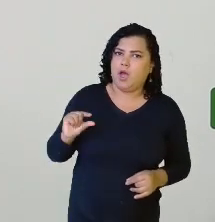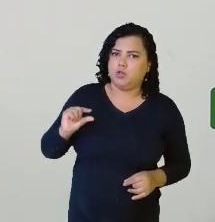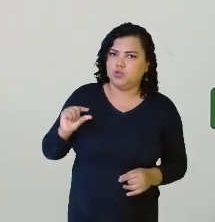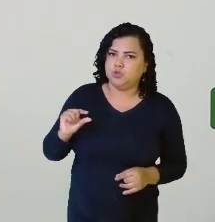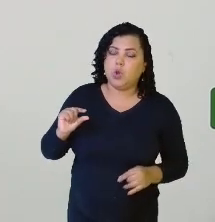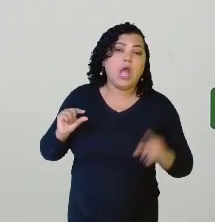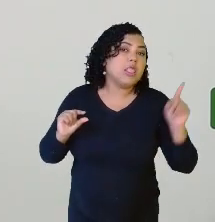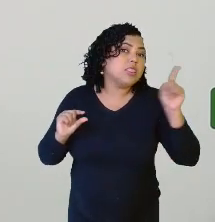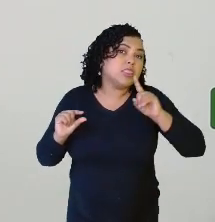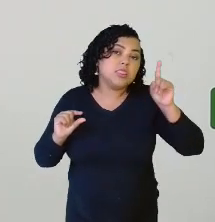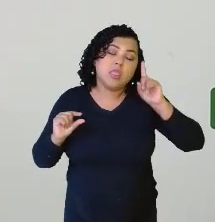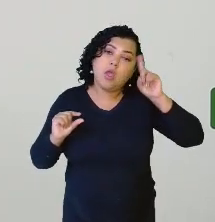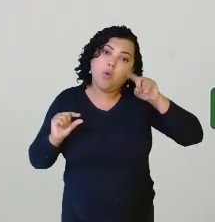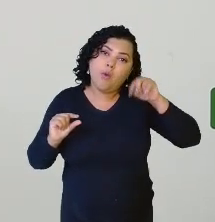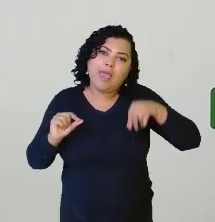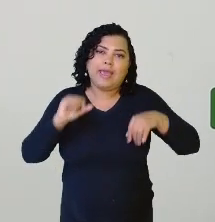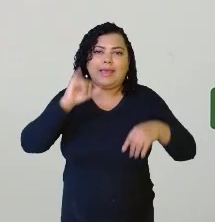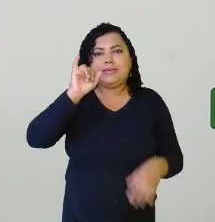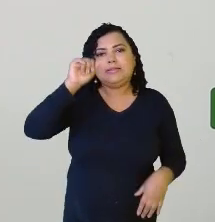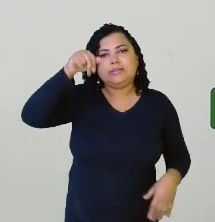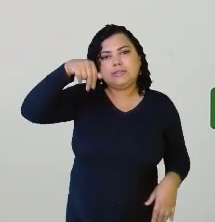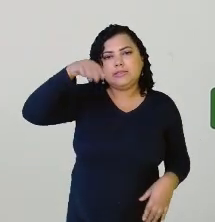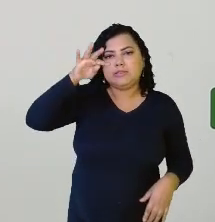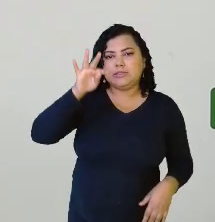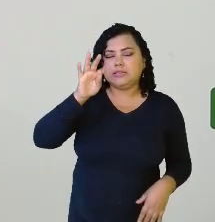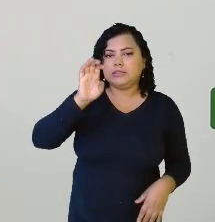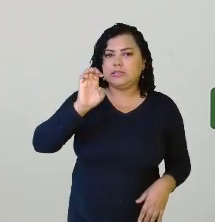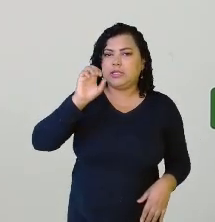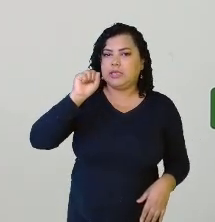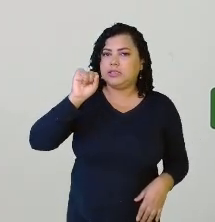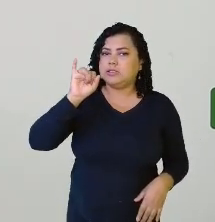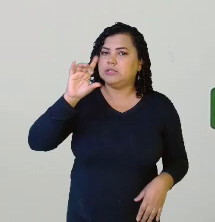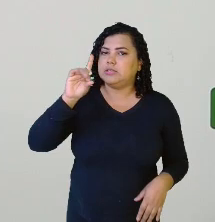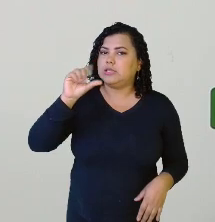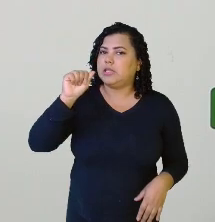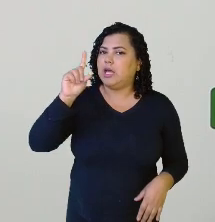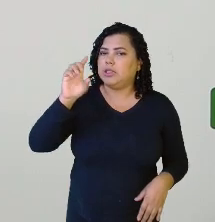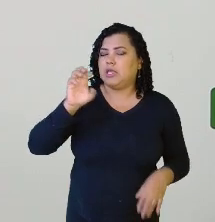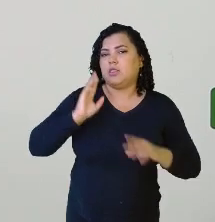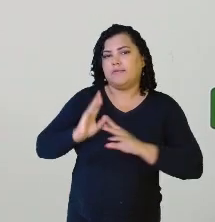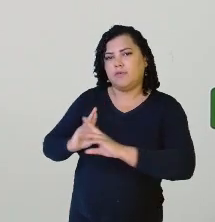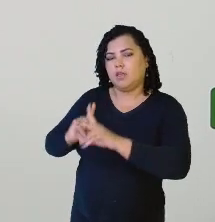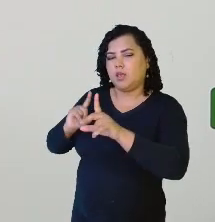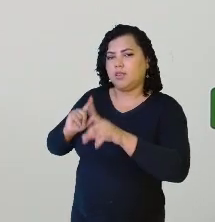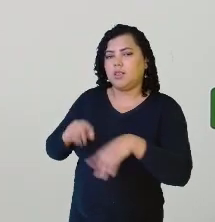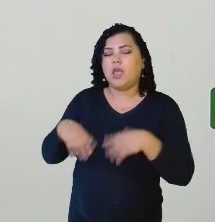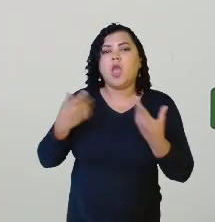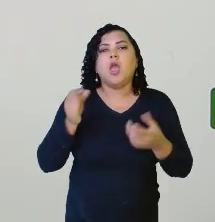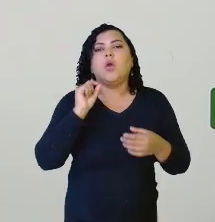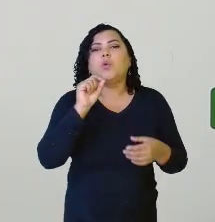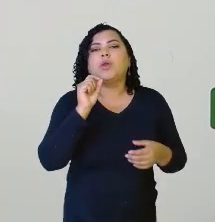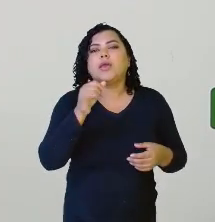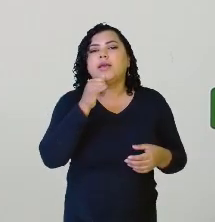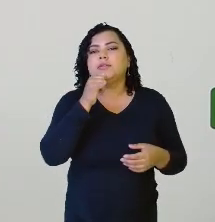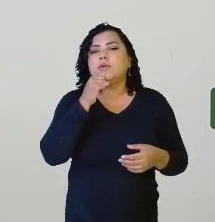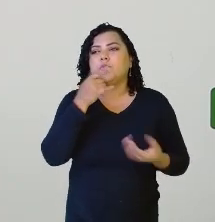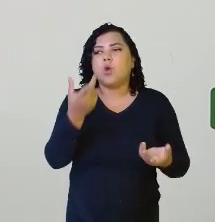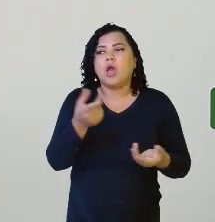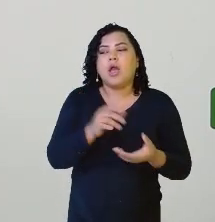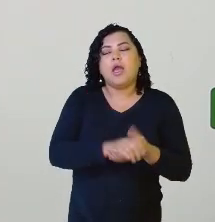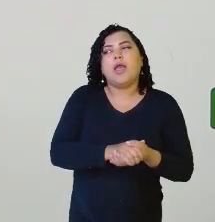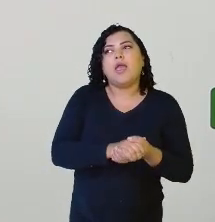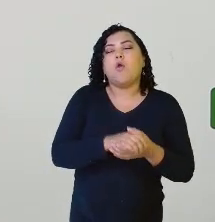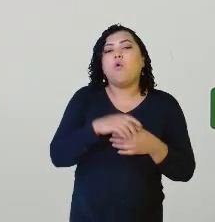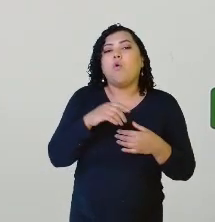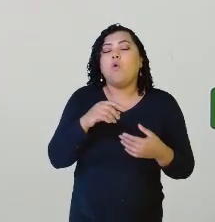ou alto não tem a ver com intensidade não, tá? A intensidade sim, é que é o volume, é a força que você vai colocar.